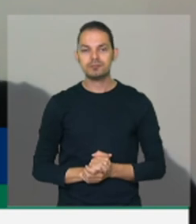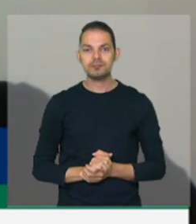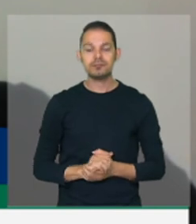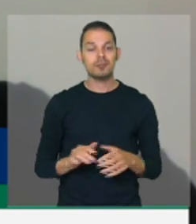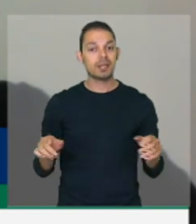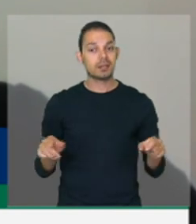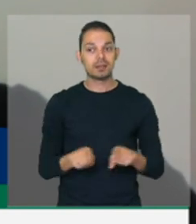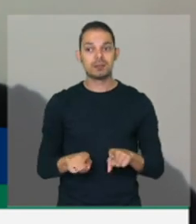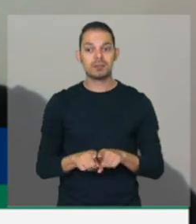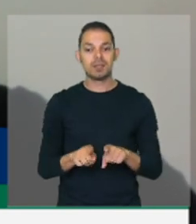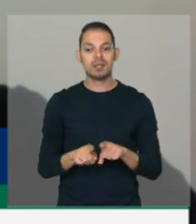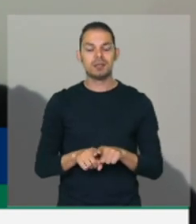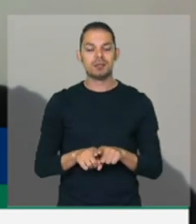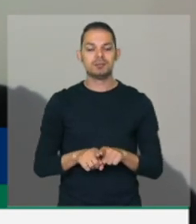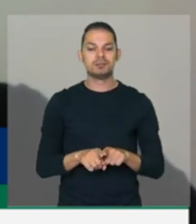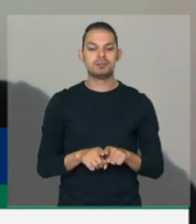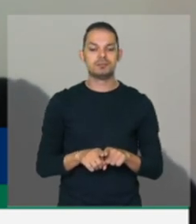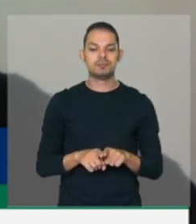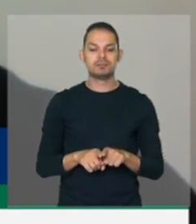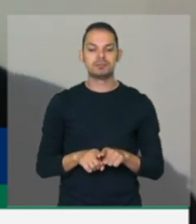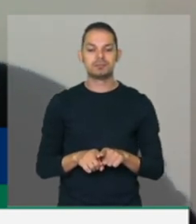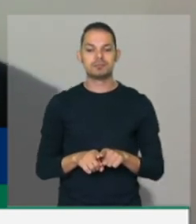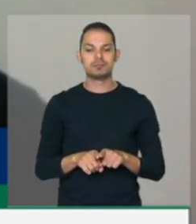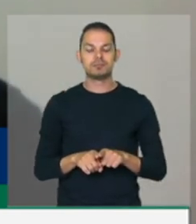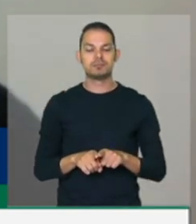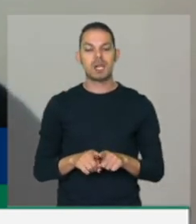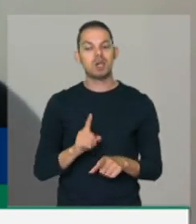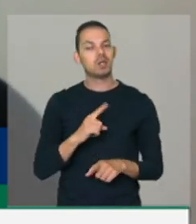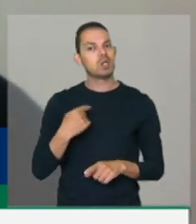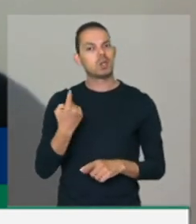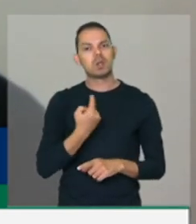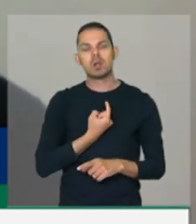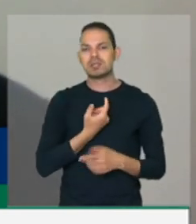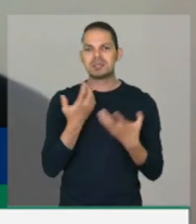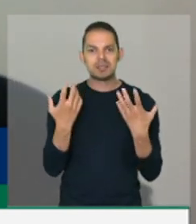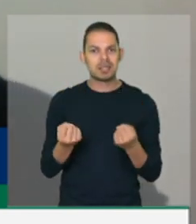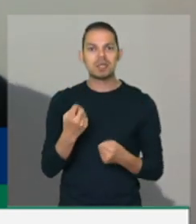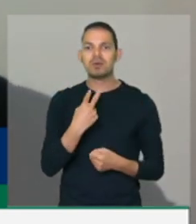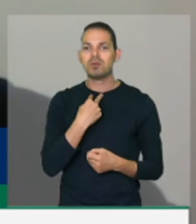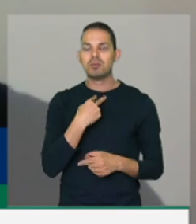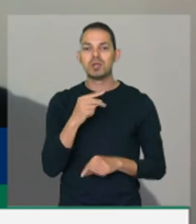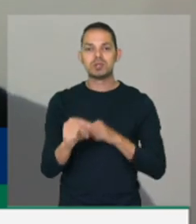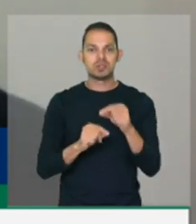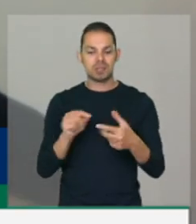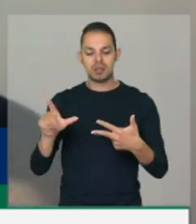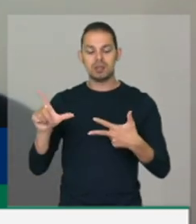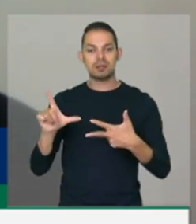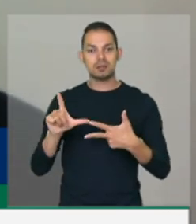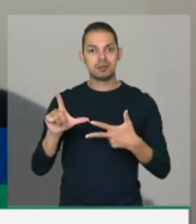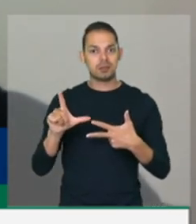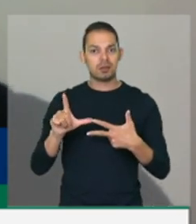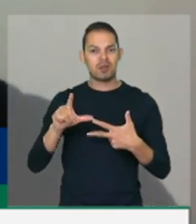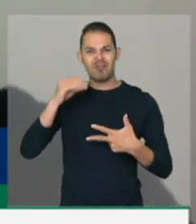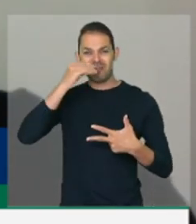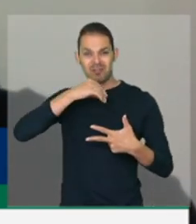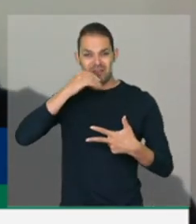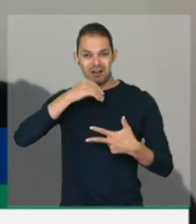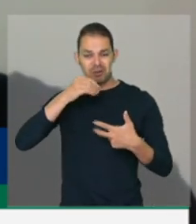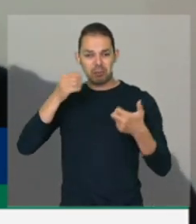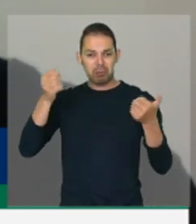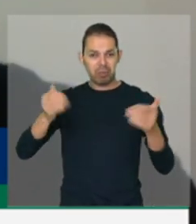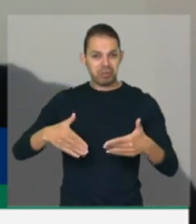Jamais, jamais podemos permitir que o poder legislativo seja enfraquecido e